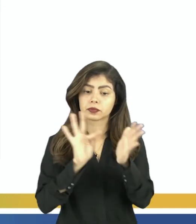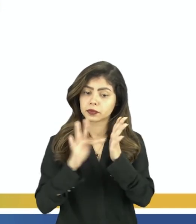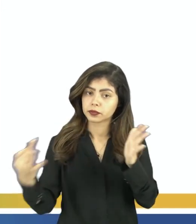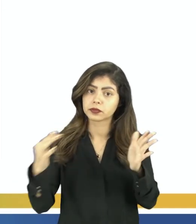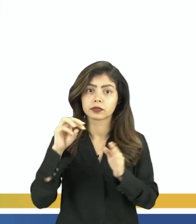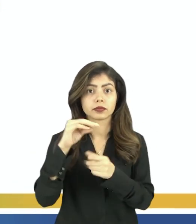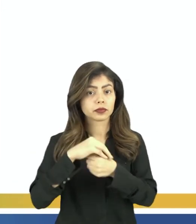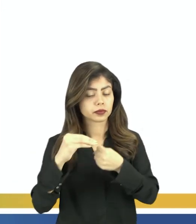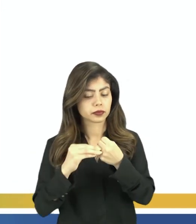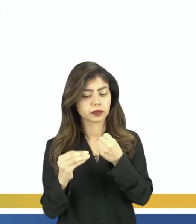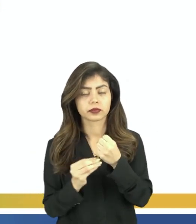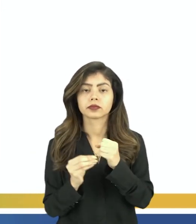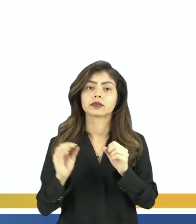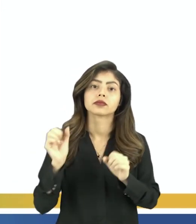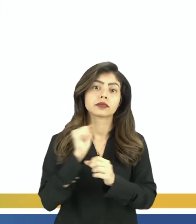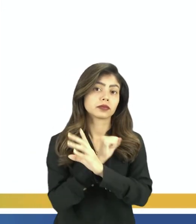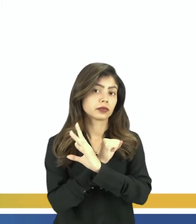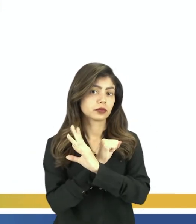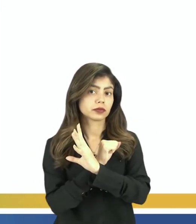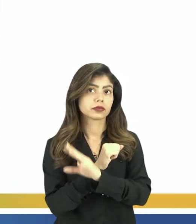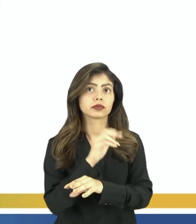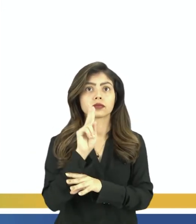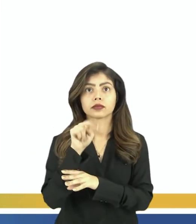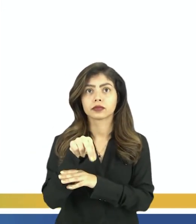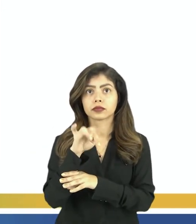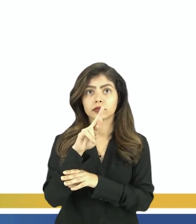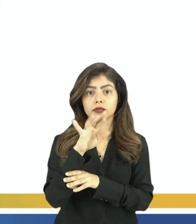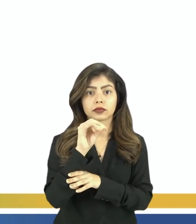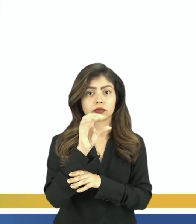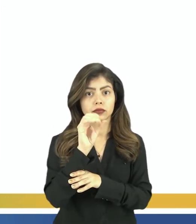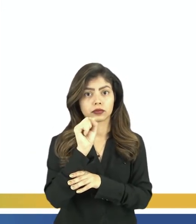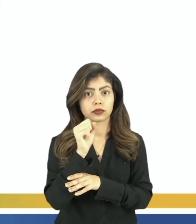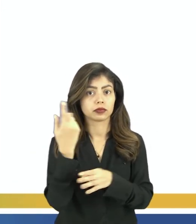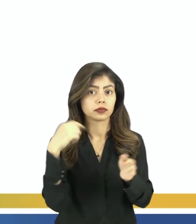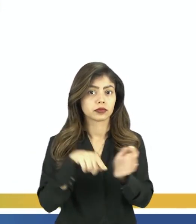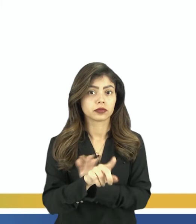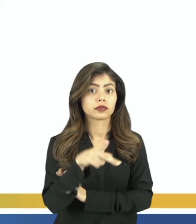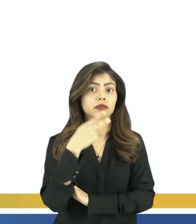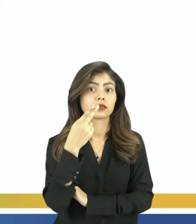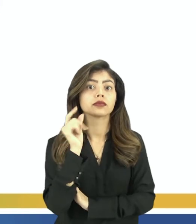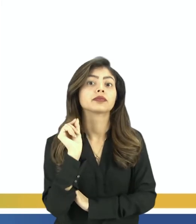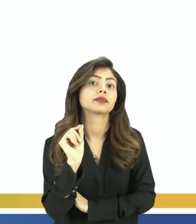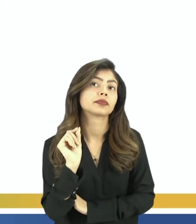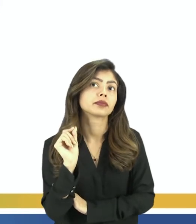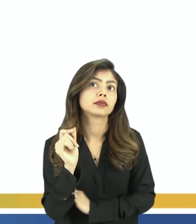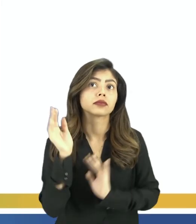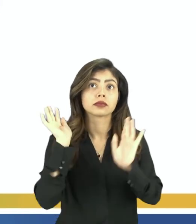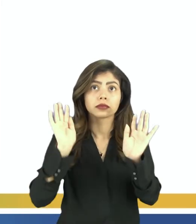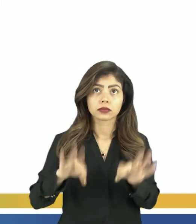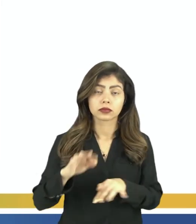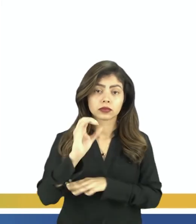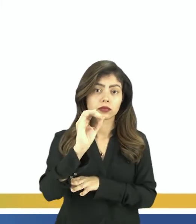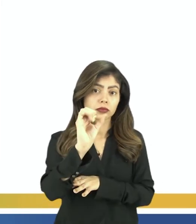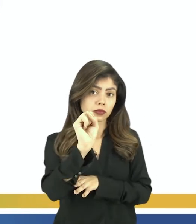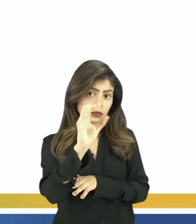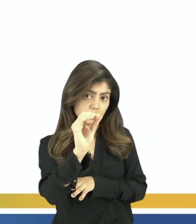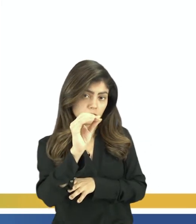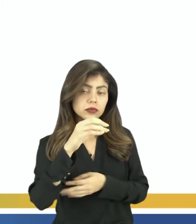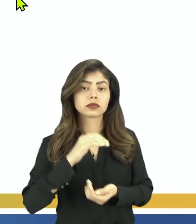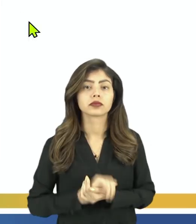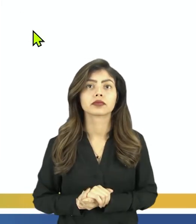fórmula molecular do ácido nitroso. E aqui na questão ele fala que quando tem a terminação